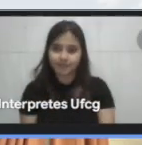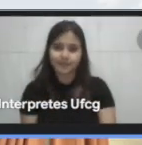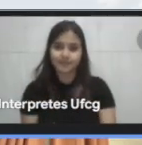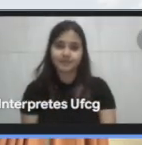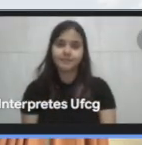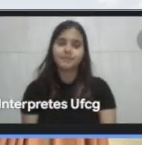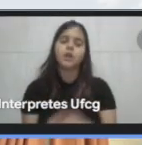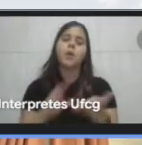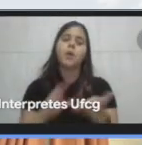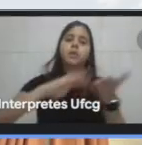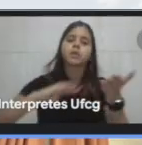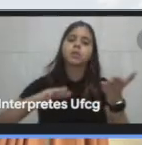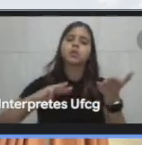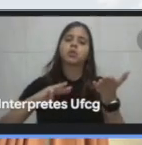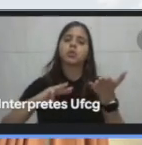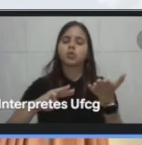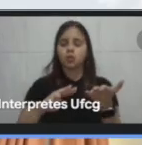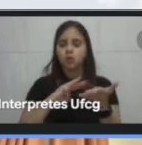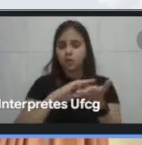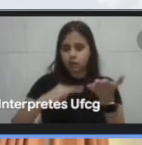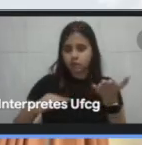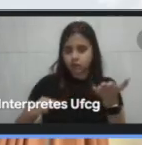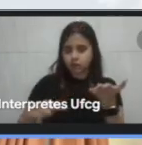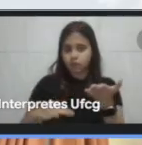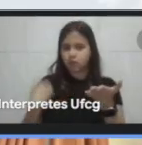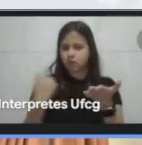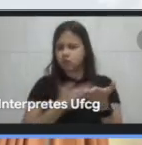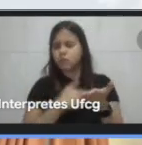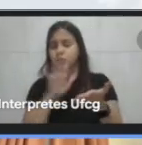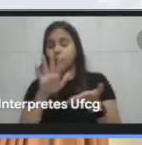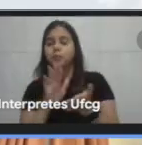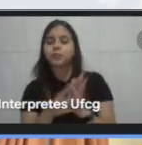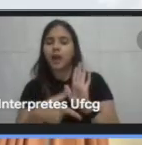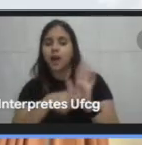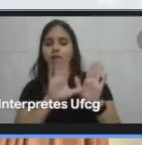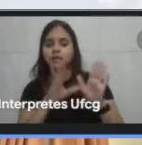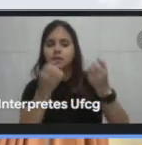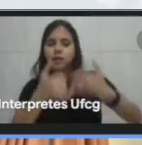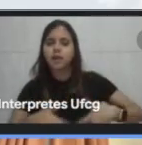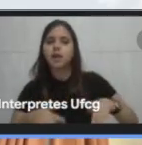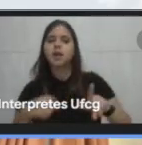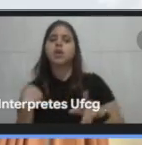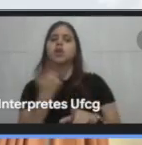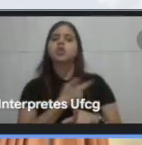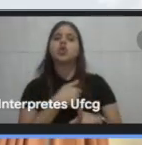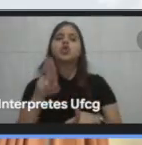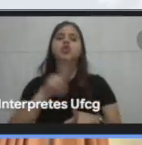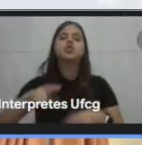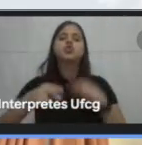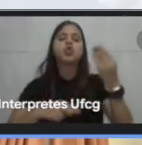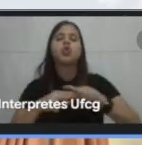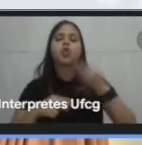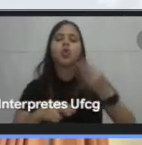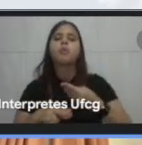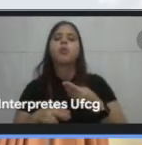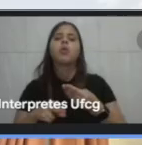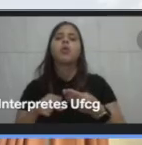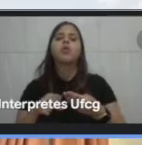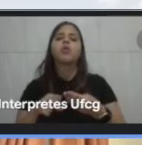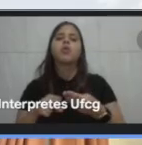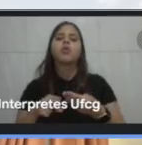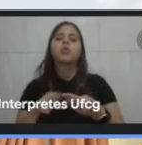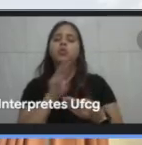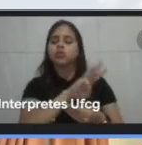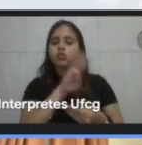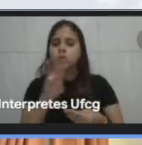a metodologia aqui, antes, só uma observação, a gente fez isso no Molus, que é um plugin do QGIS.